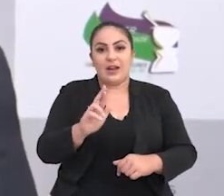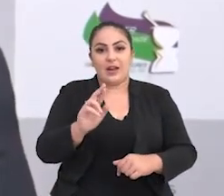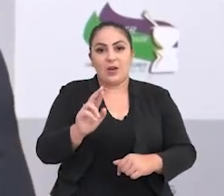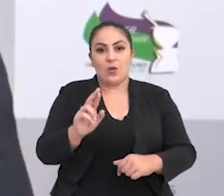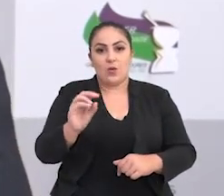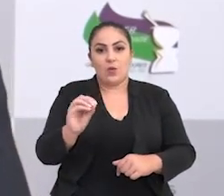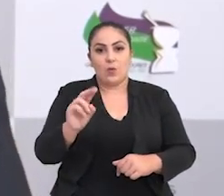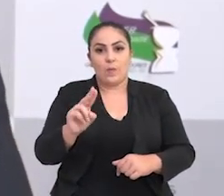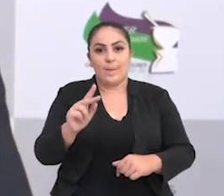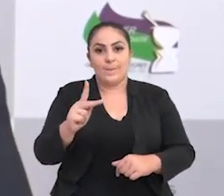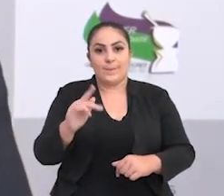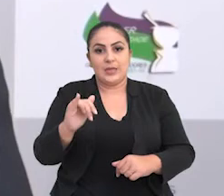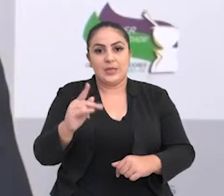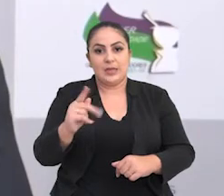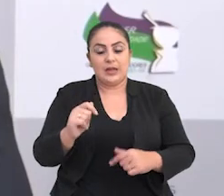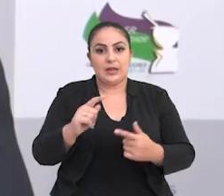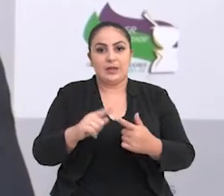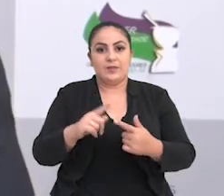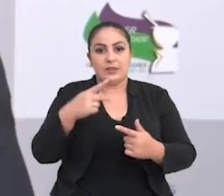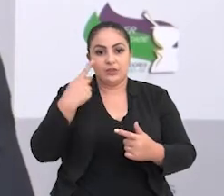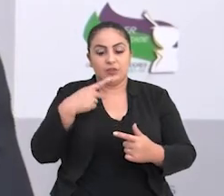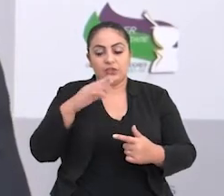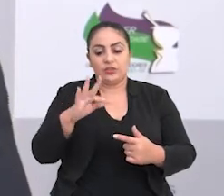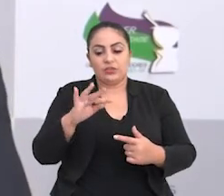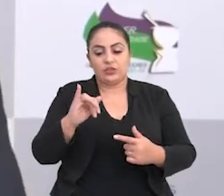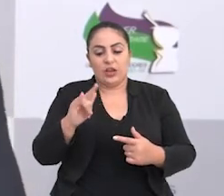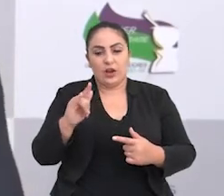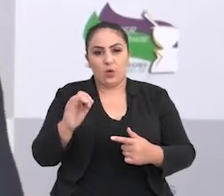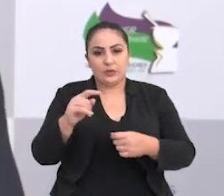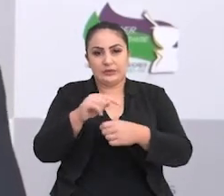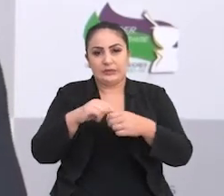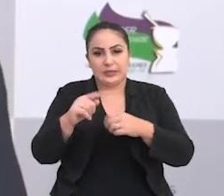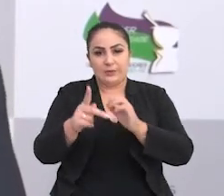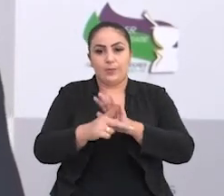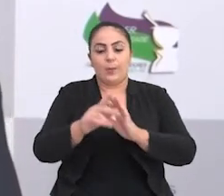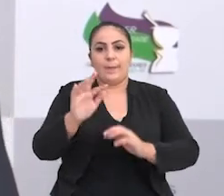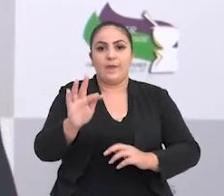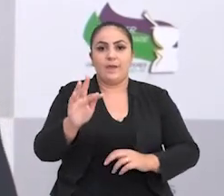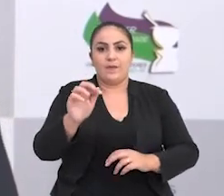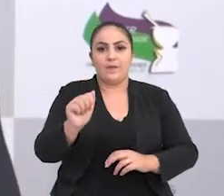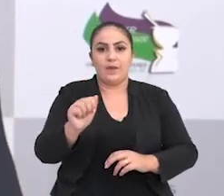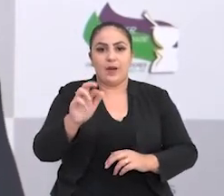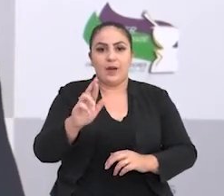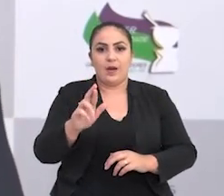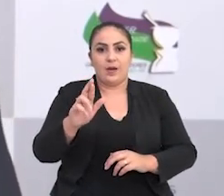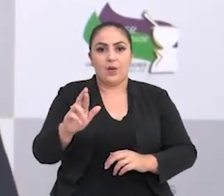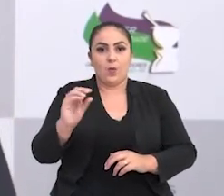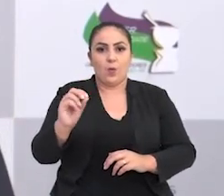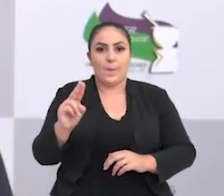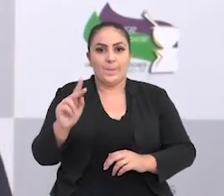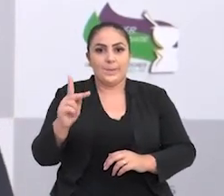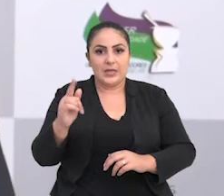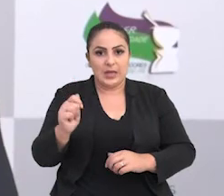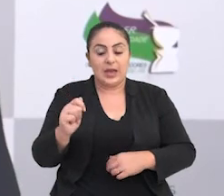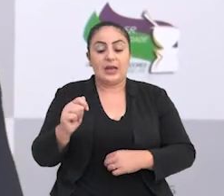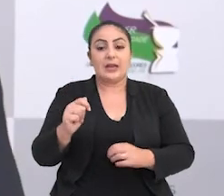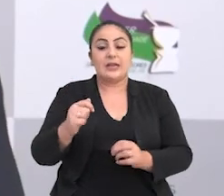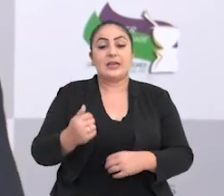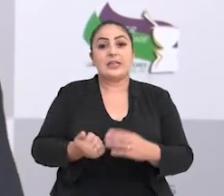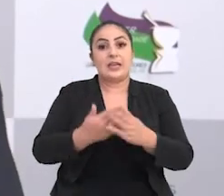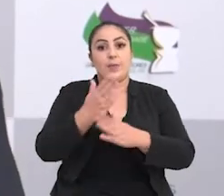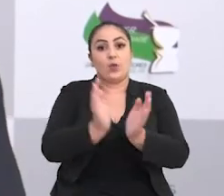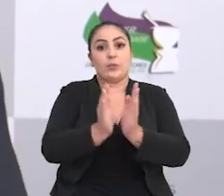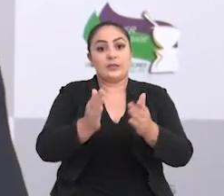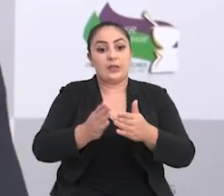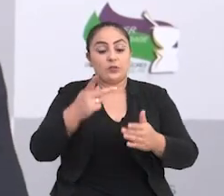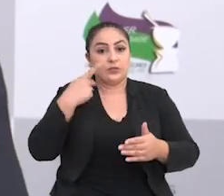Giovanni Grisotti, vereador Thiago Ilha, da cidade de Farroupilha, criamos aí a Frente